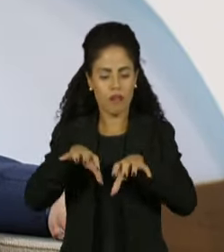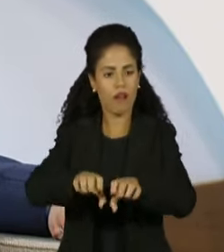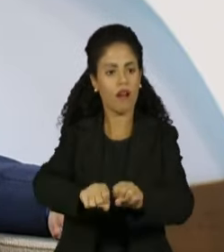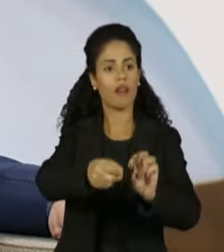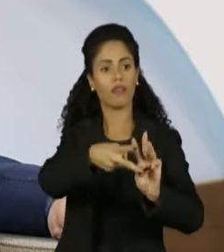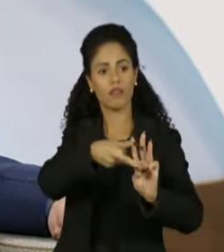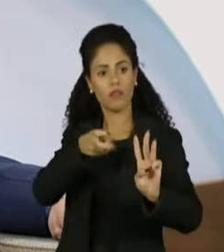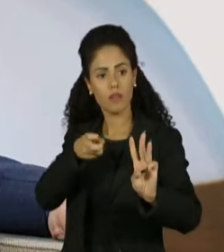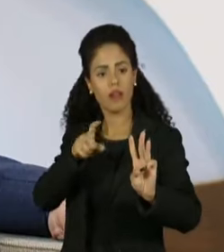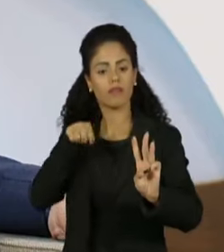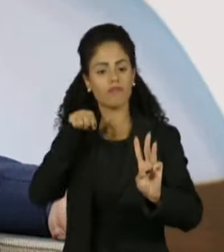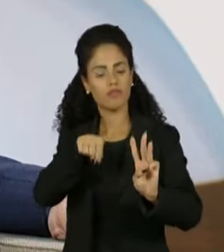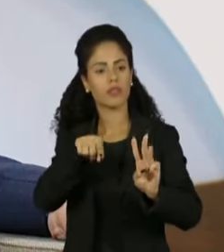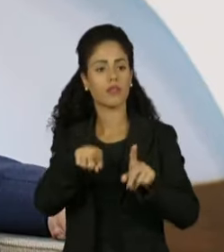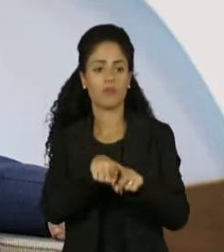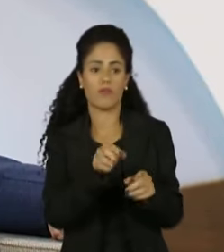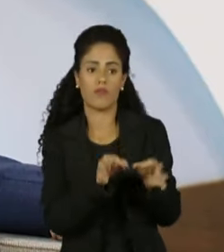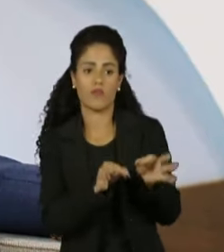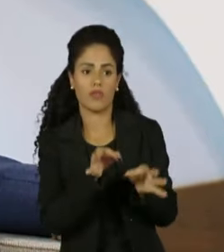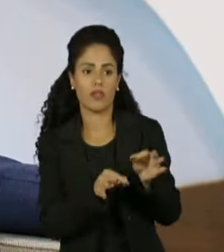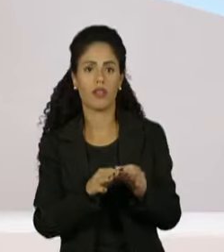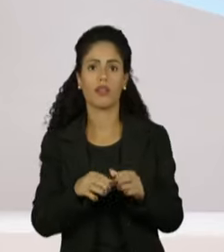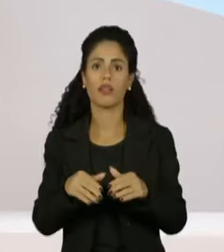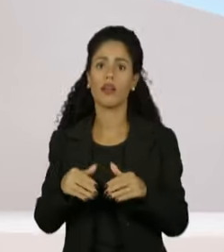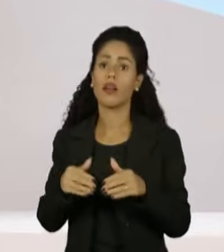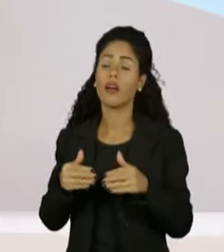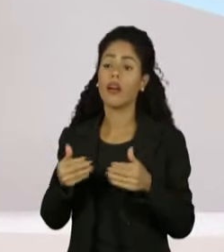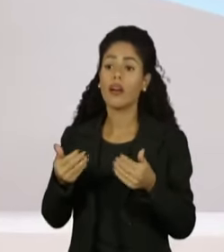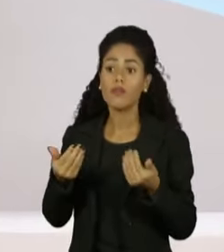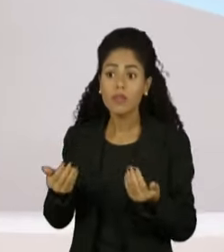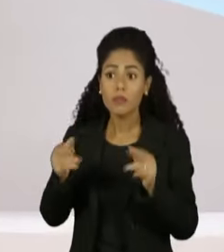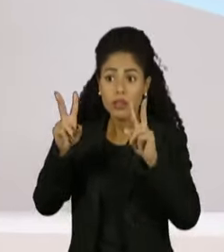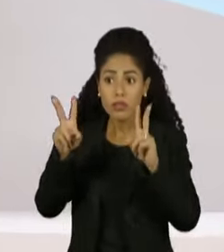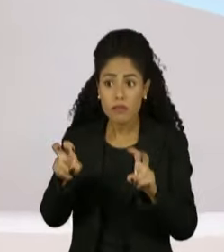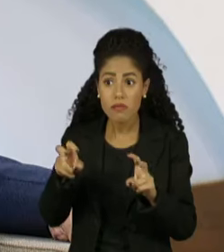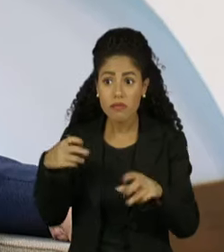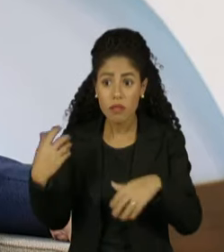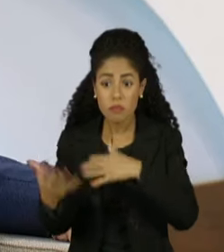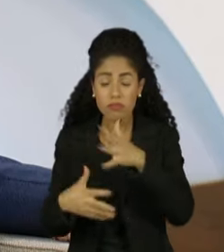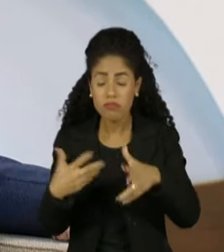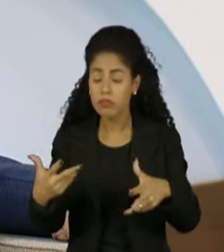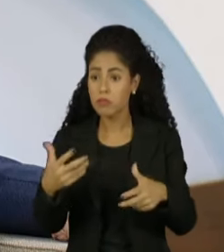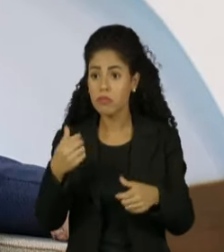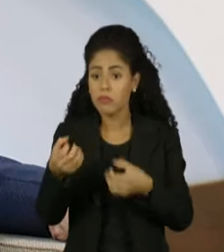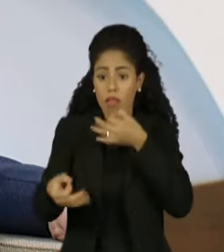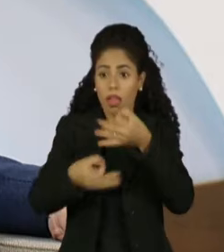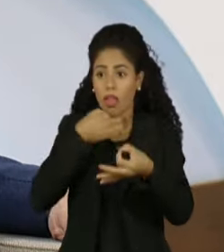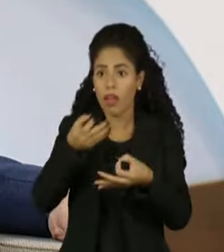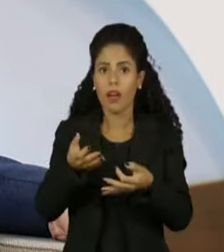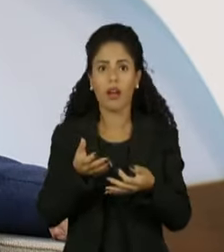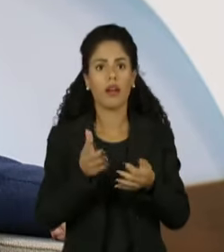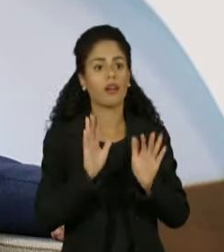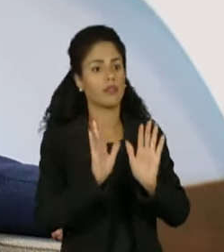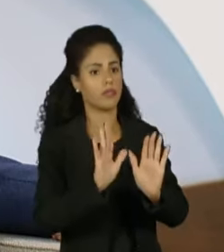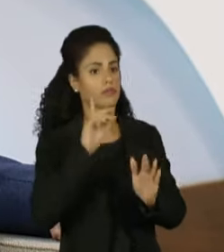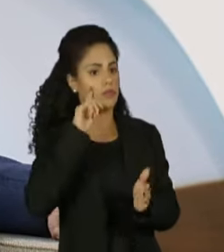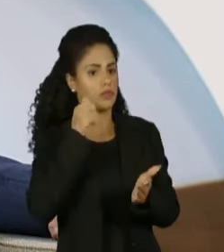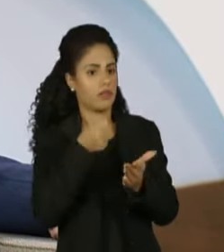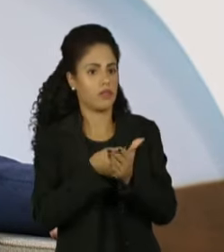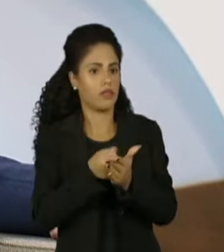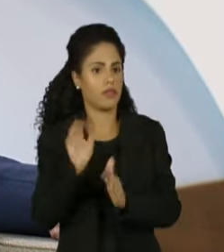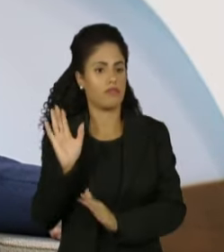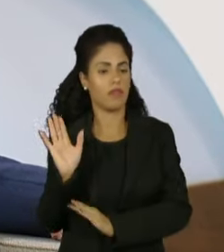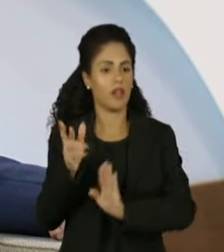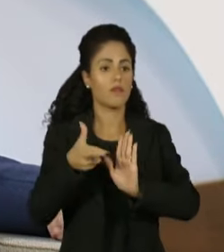invasão nossa da prerrogativa do judiciário. Mas é justamente esse decisão, tema que não, causa a decisão normativa discórdia, que nós, né, nos contrapomos. É, por exemplo, uma